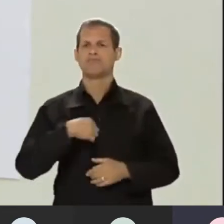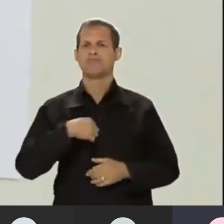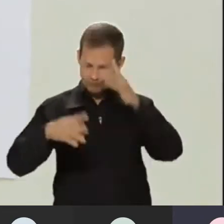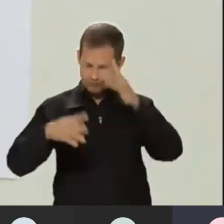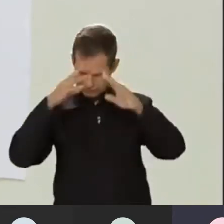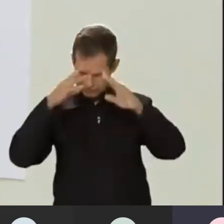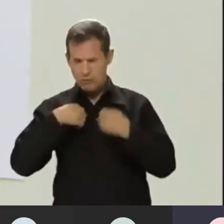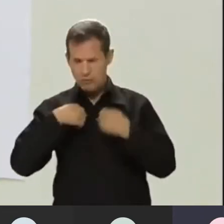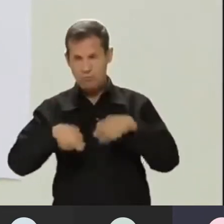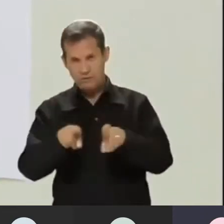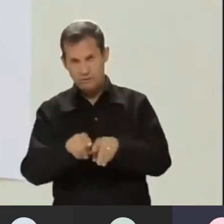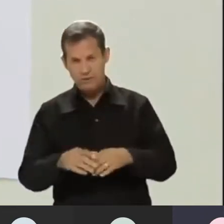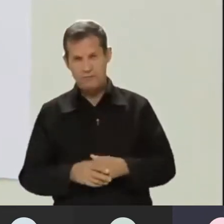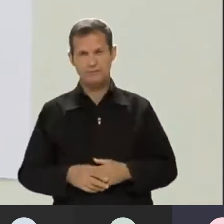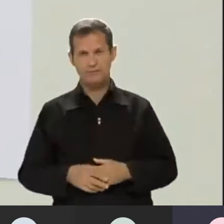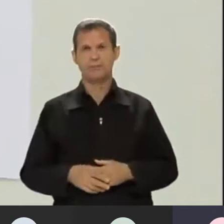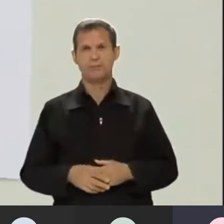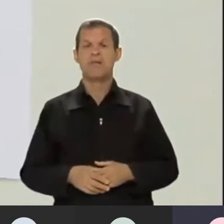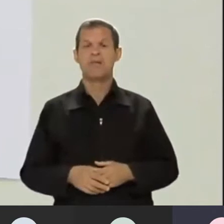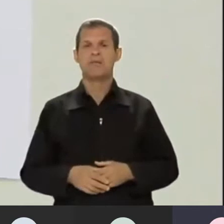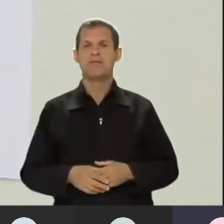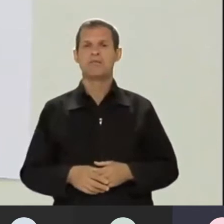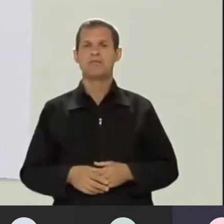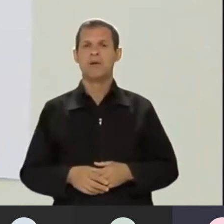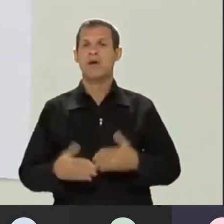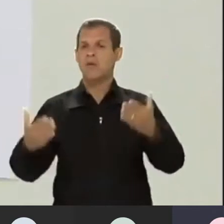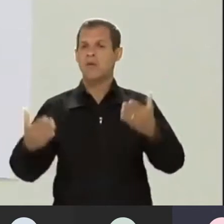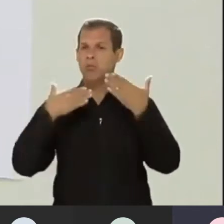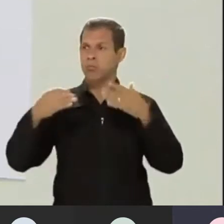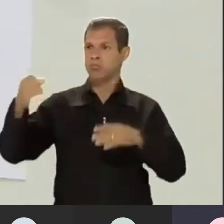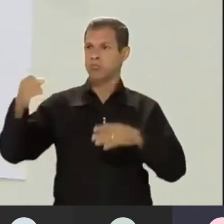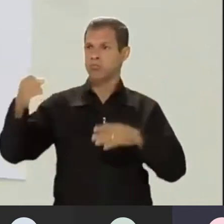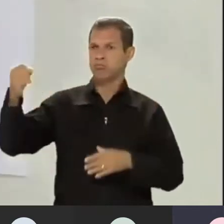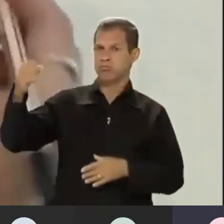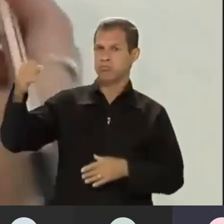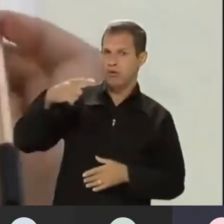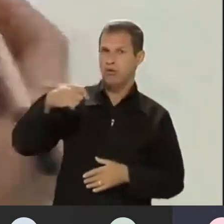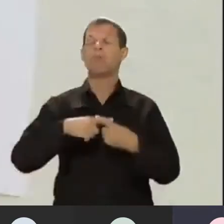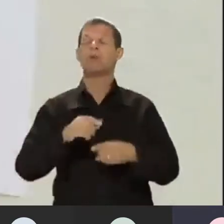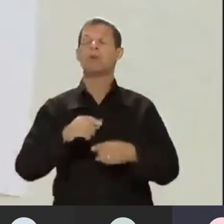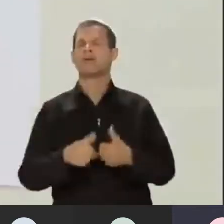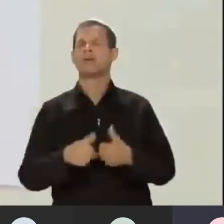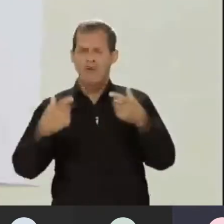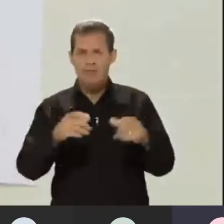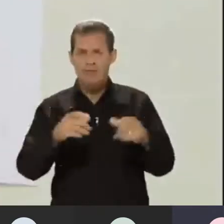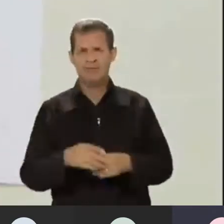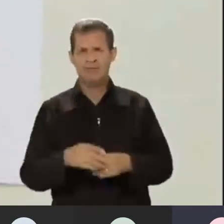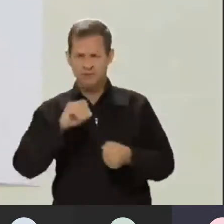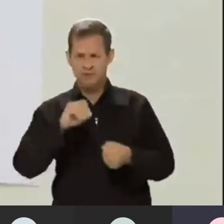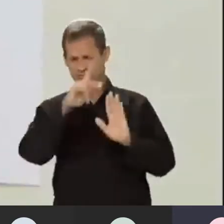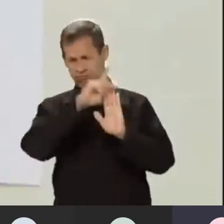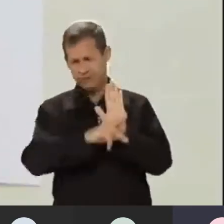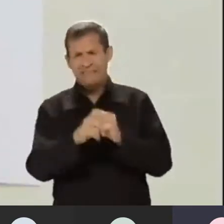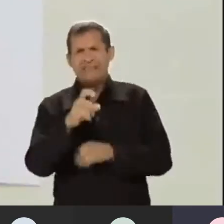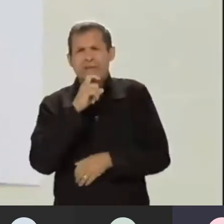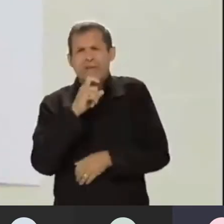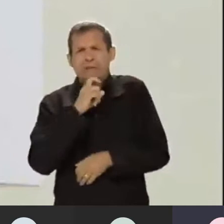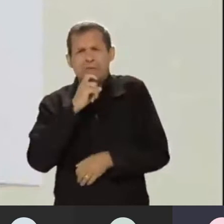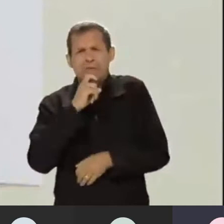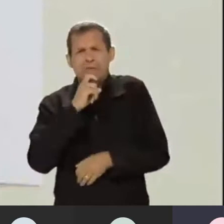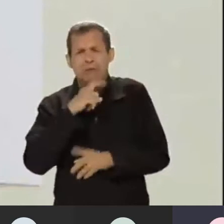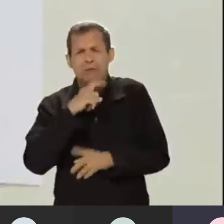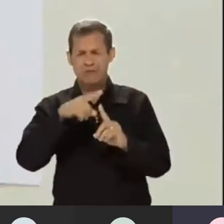Então, se eu estou pensando que eu preciso de aquecimento solar, é porque provavelmente esse local que eu estou fazendo meu projeto é um